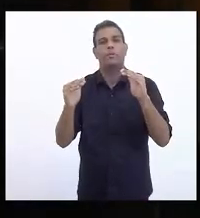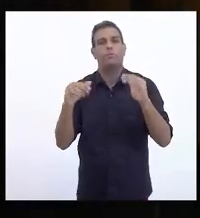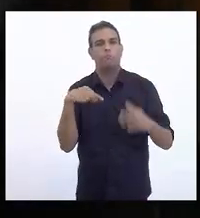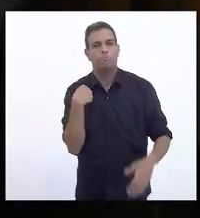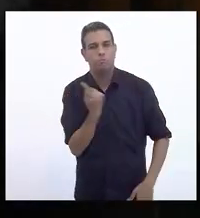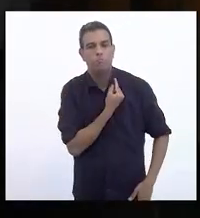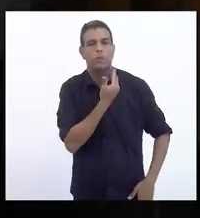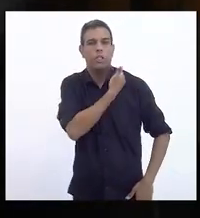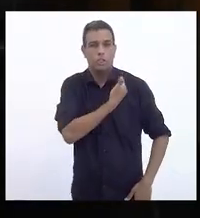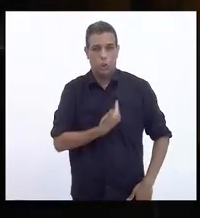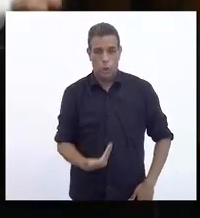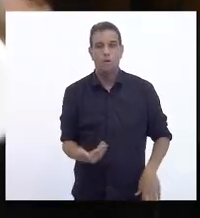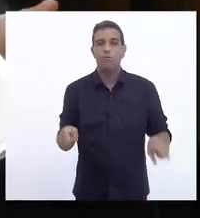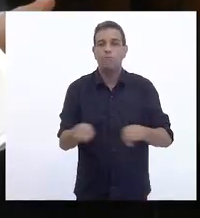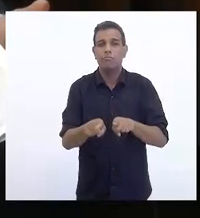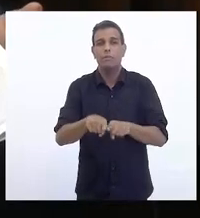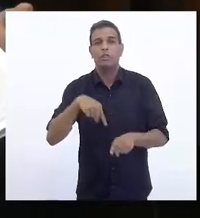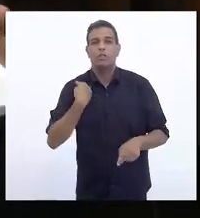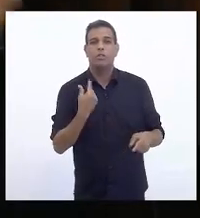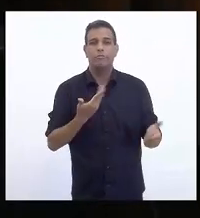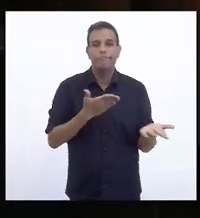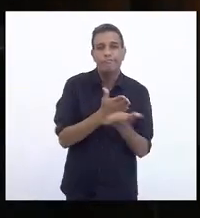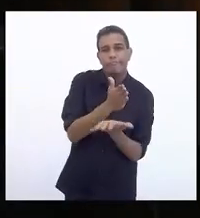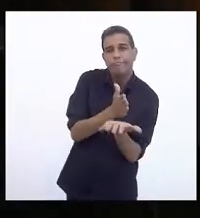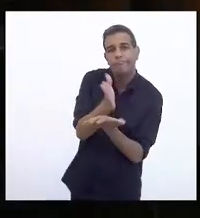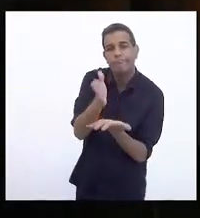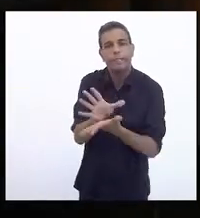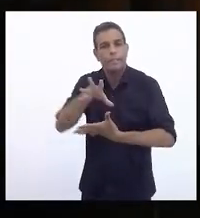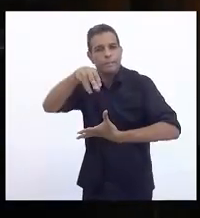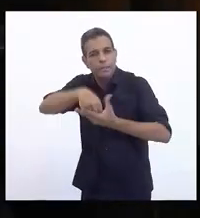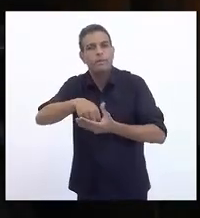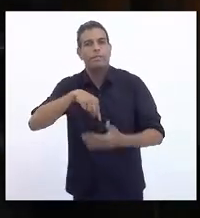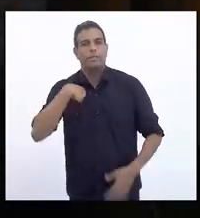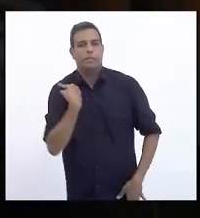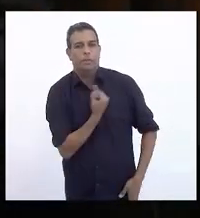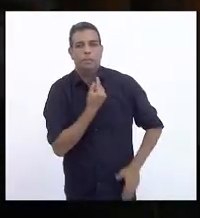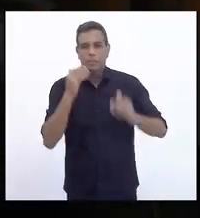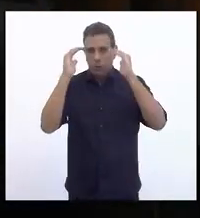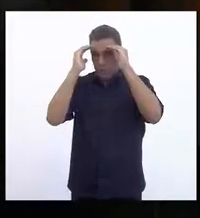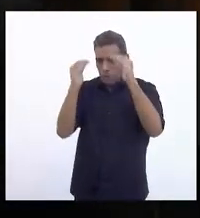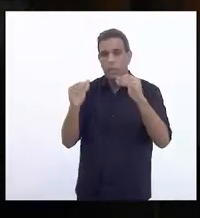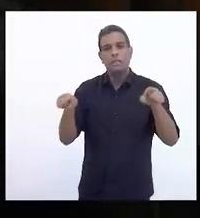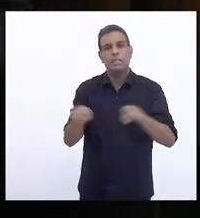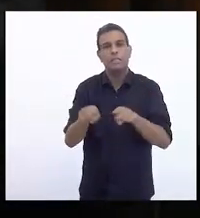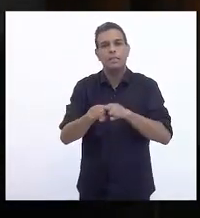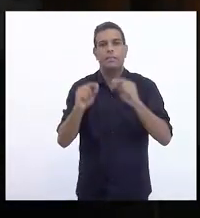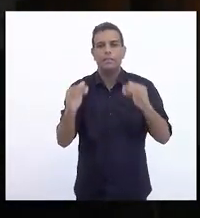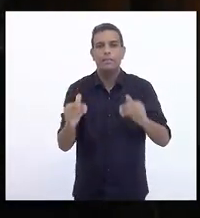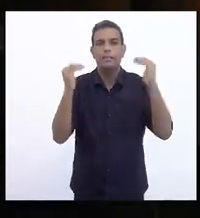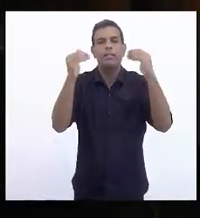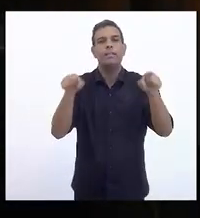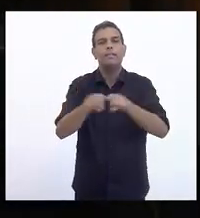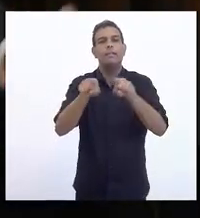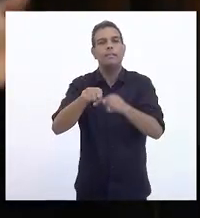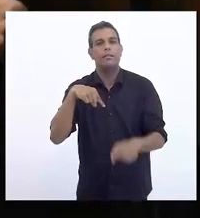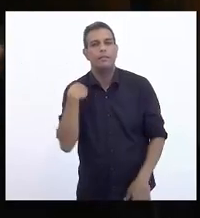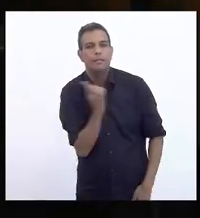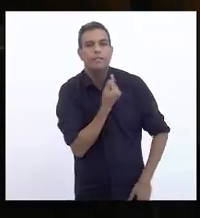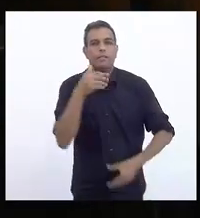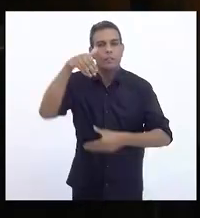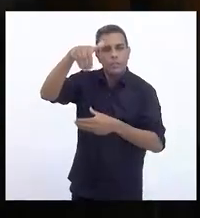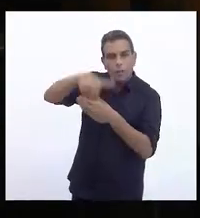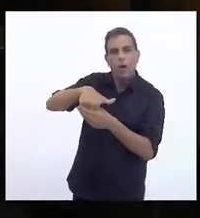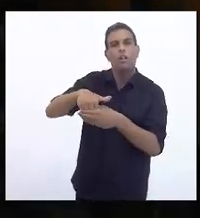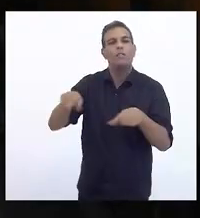a gente governa, é da forma como a gente governa e executa o orçamento. A gente demonstra respeito quando a gente está no parlamento, da forma como a gente vota e